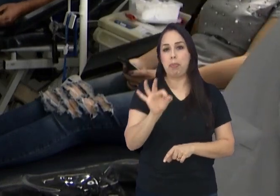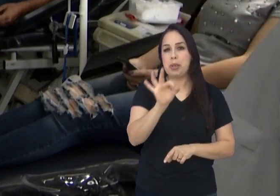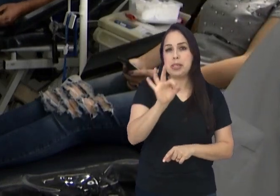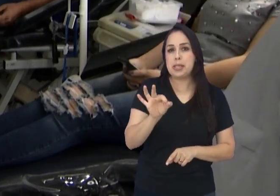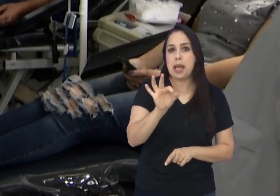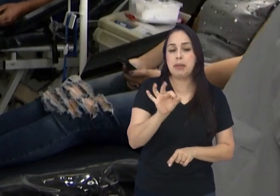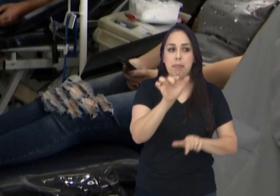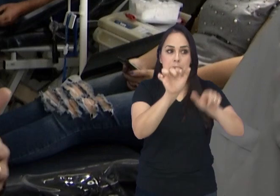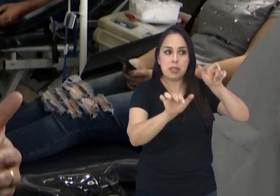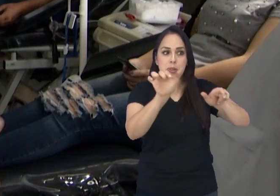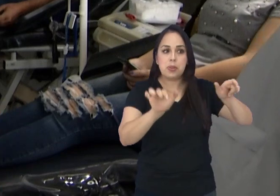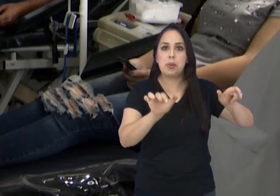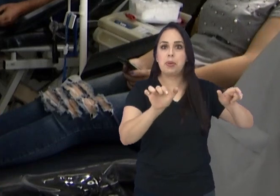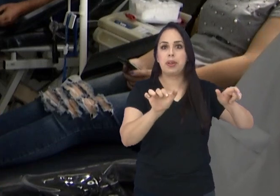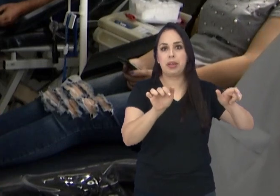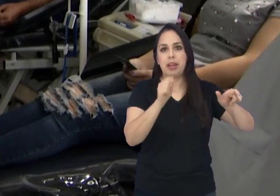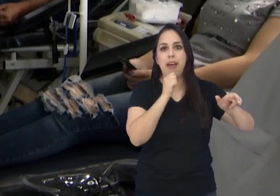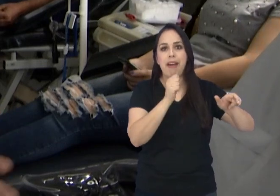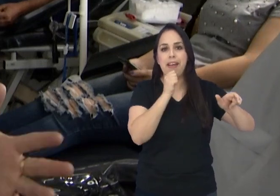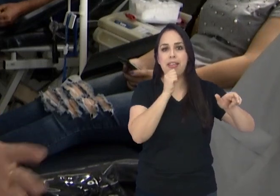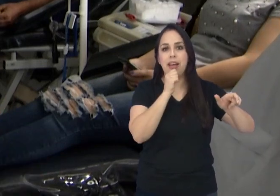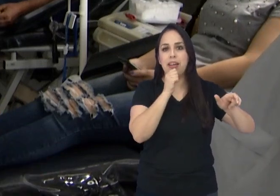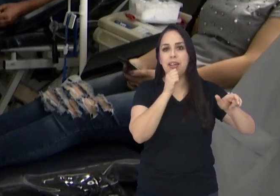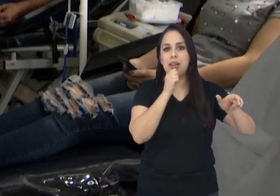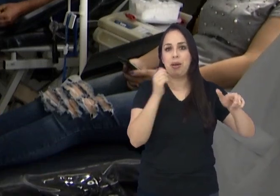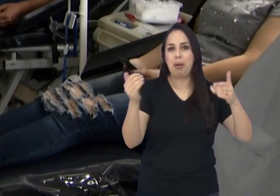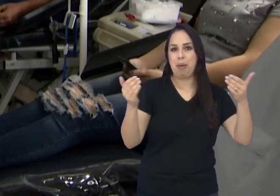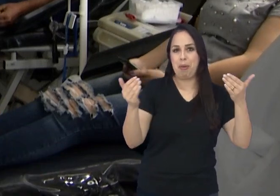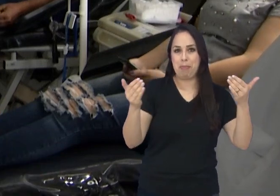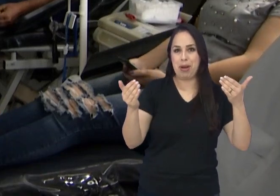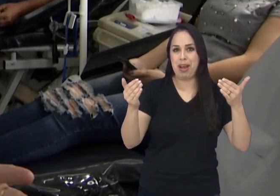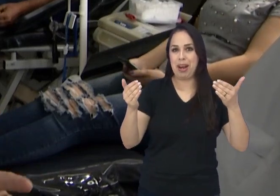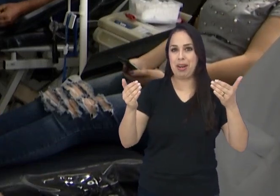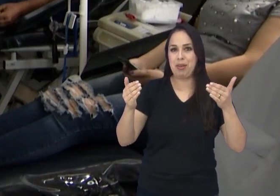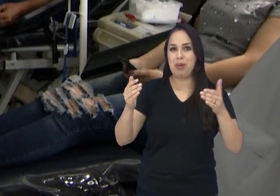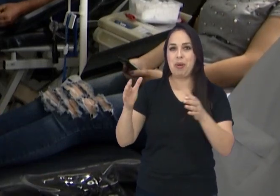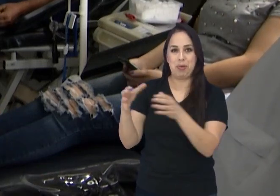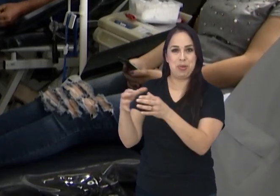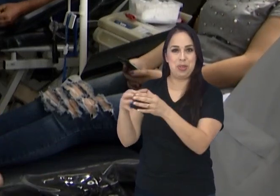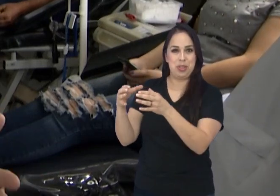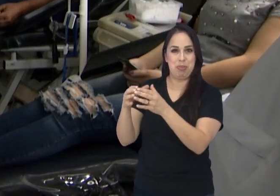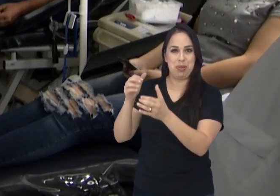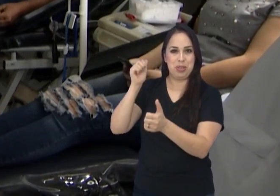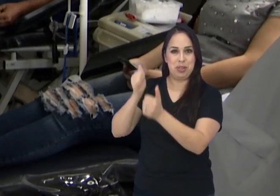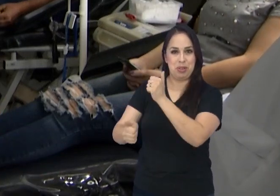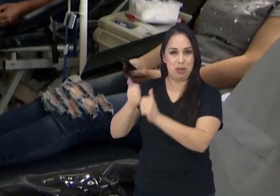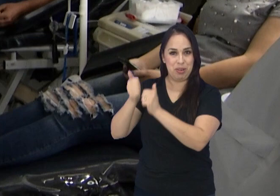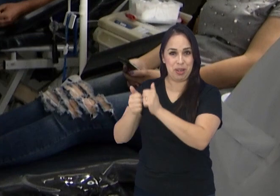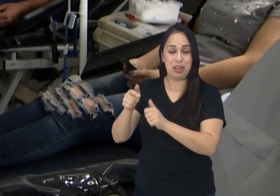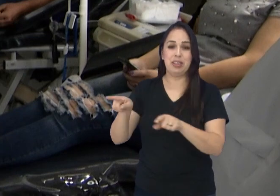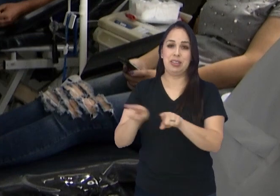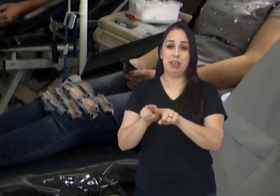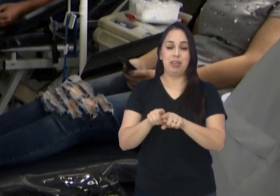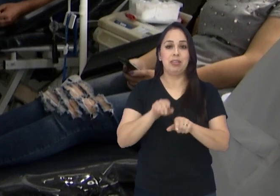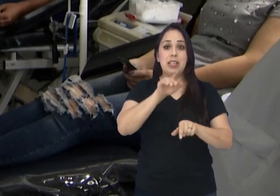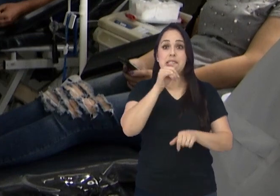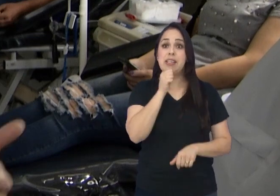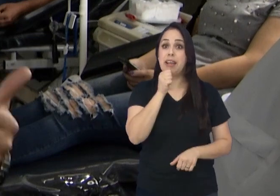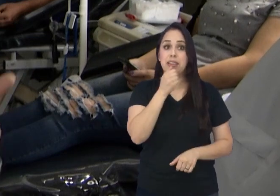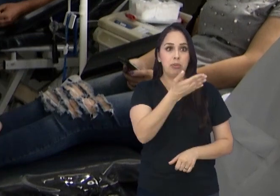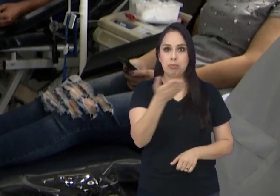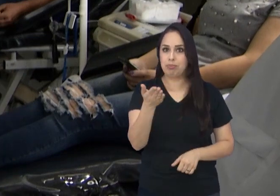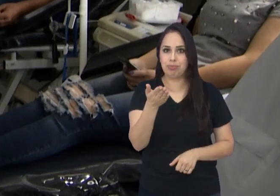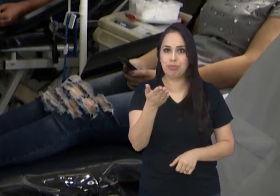pessoas diferenciadas, assim como os artilheiros que sempre estão ali comparecendo com os seus gols. Então fique aí o convite para você que ainda não é